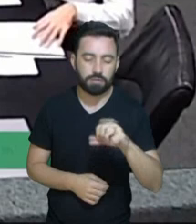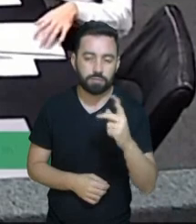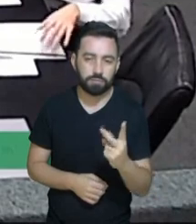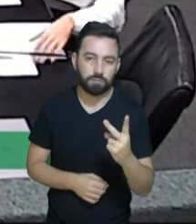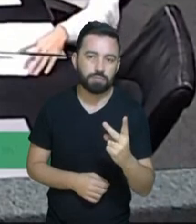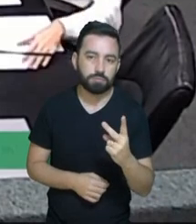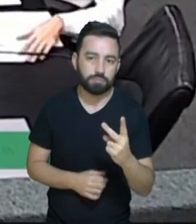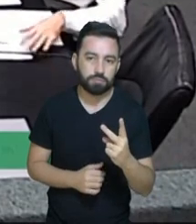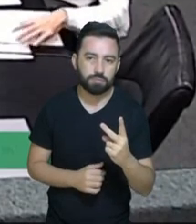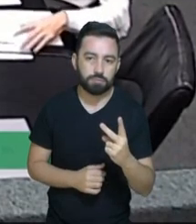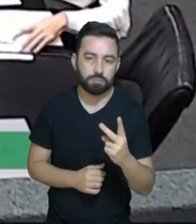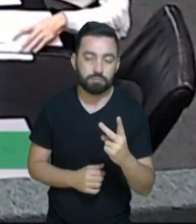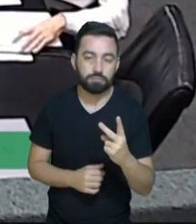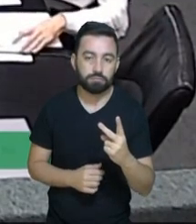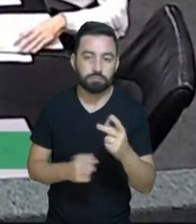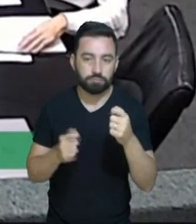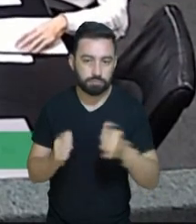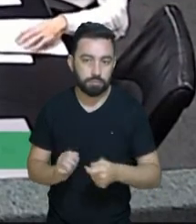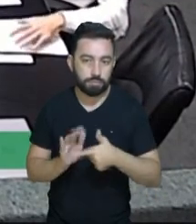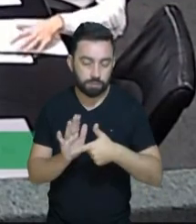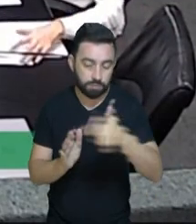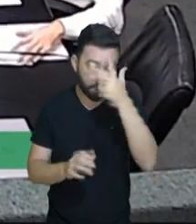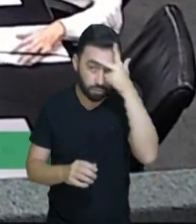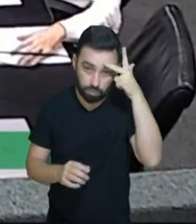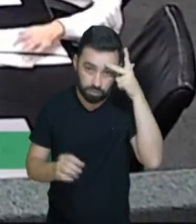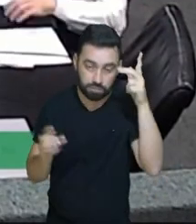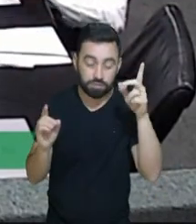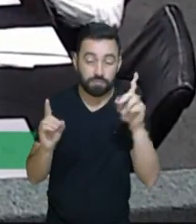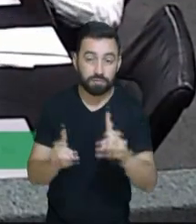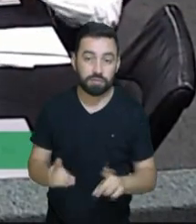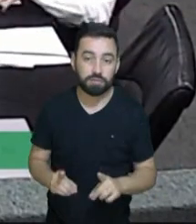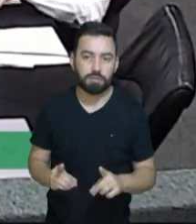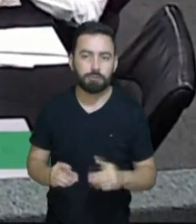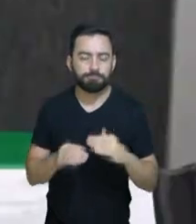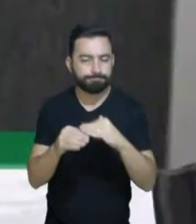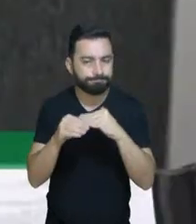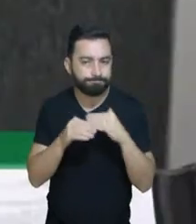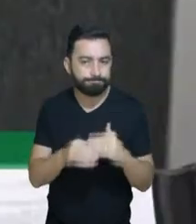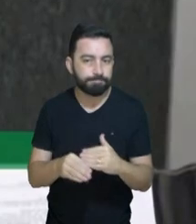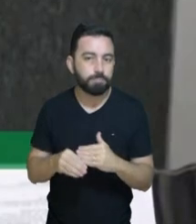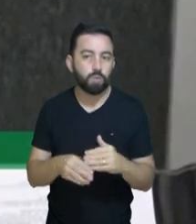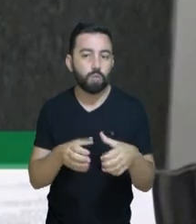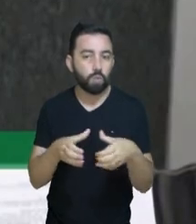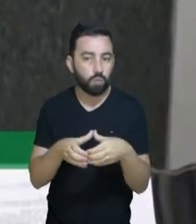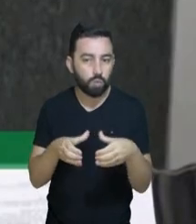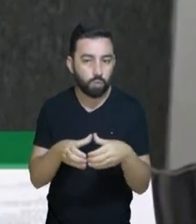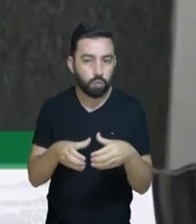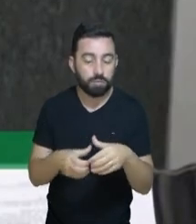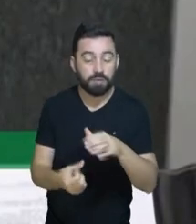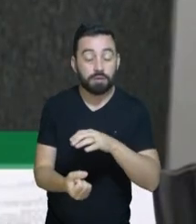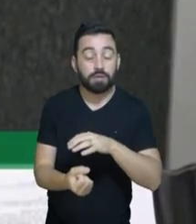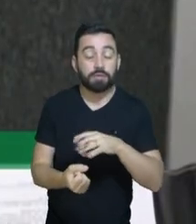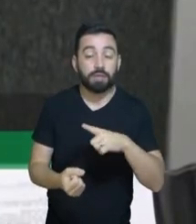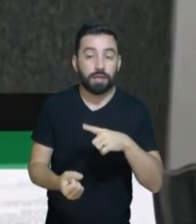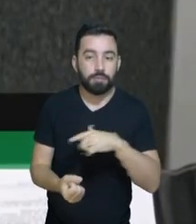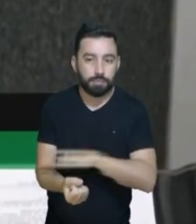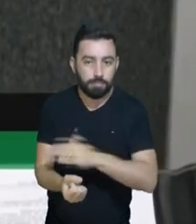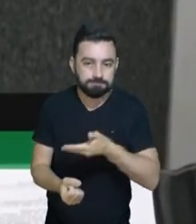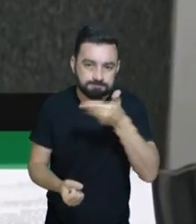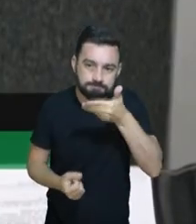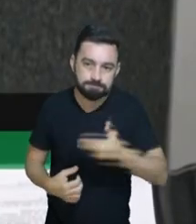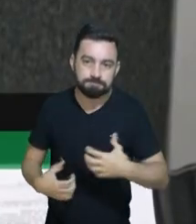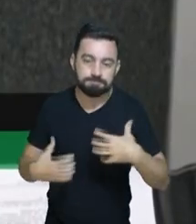17.292 que dispõe sobre o direito das pessoas com deficiência para equiparar os pacientes com hipertensão pulmonar pessoa com